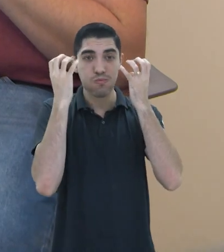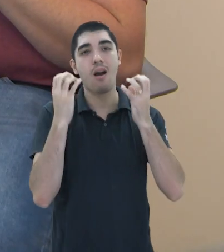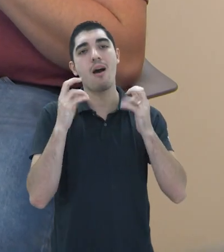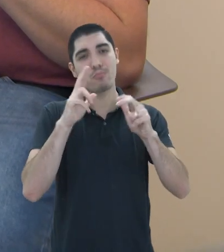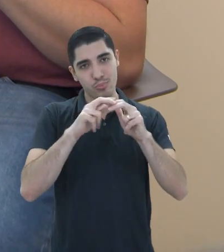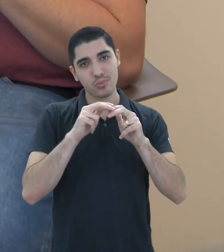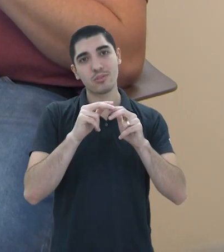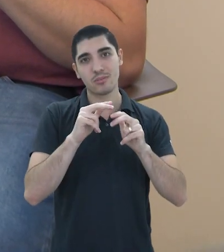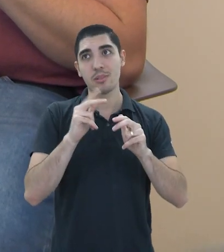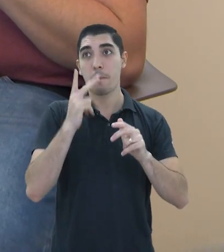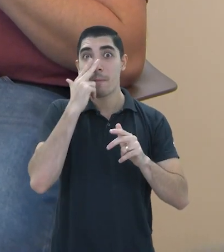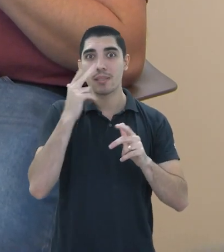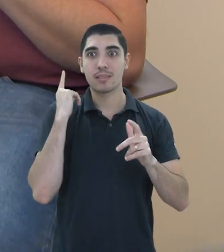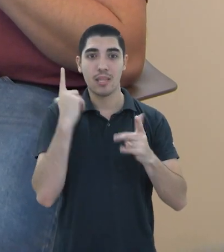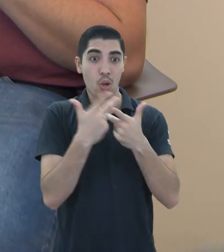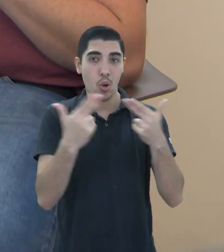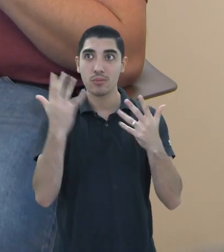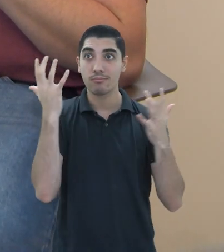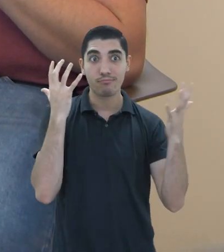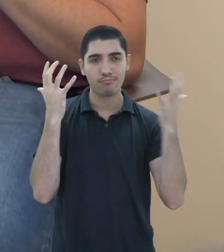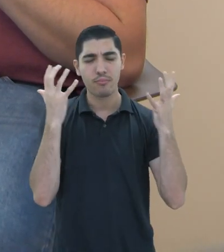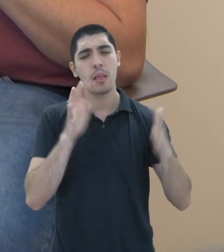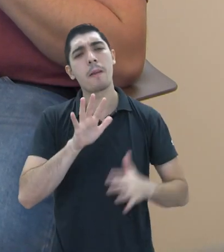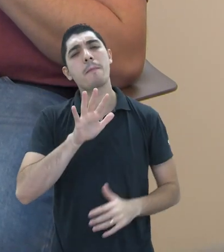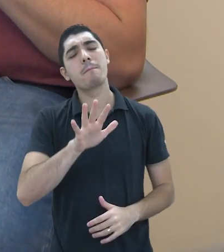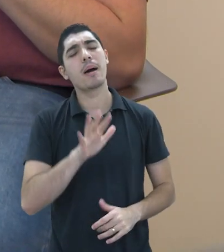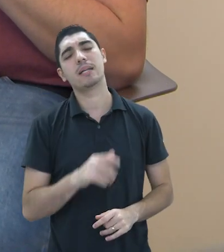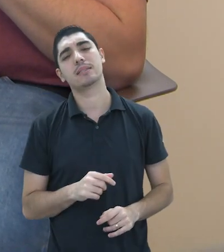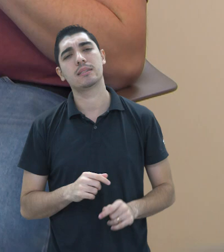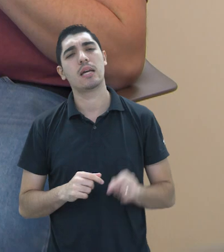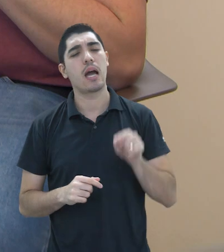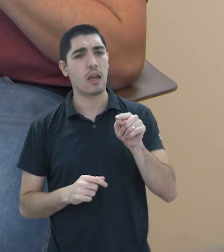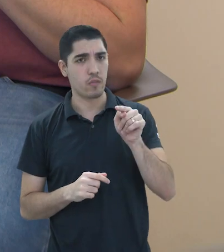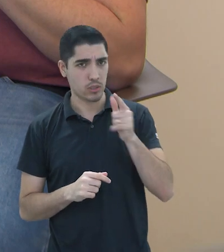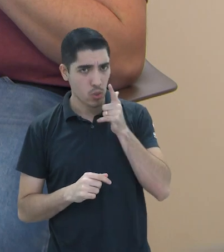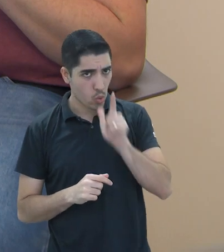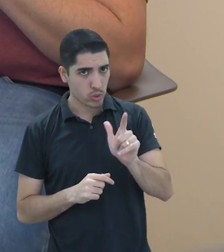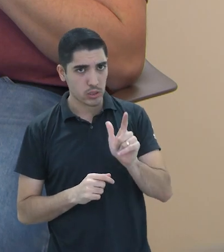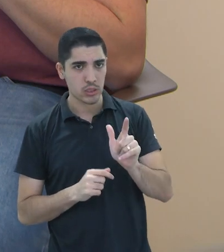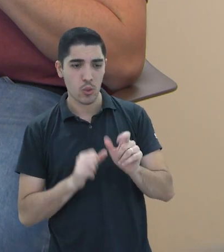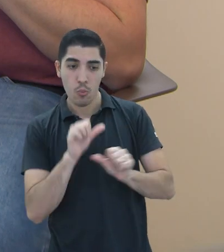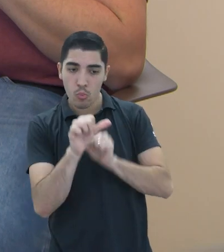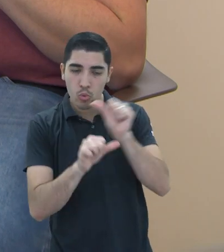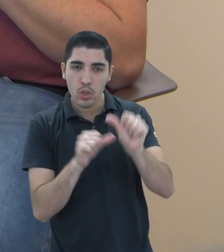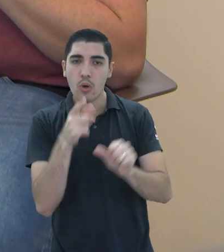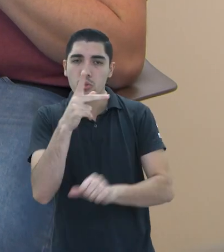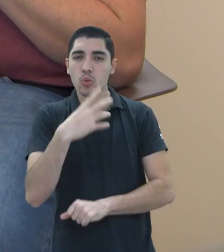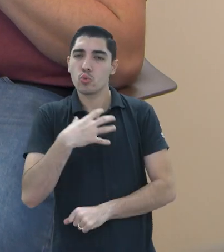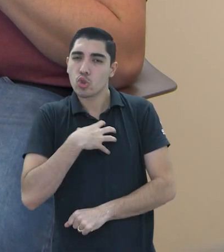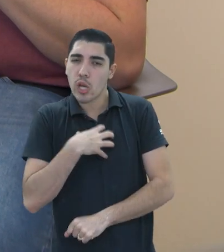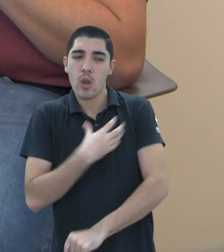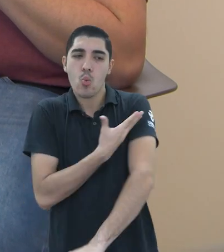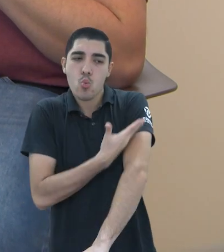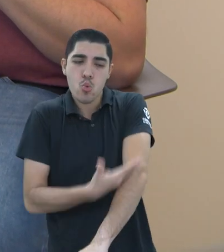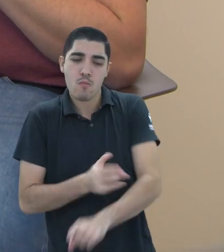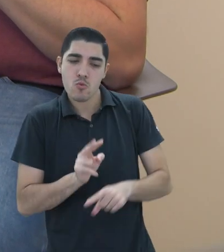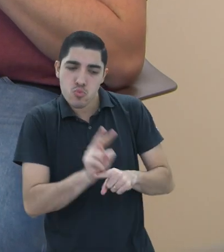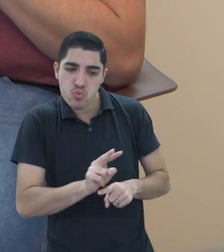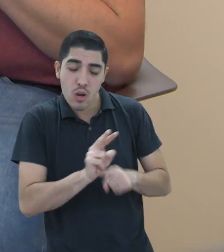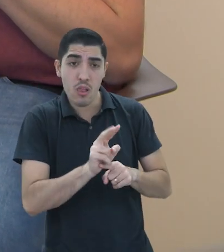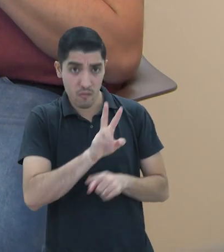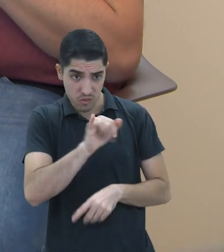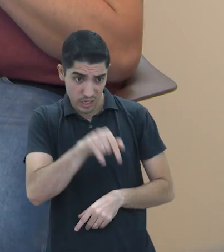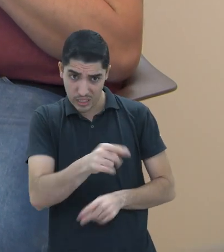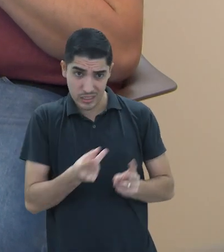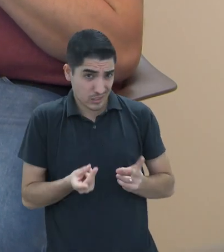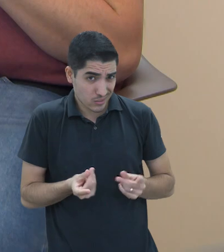de fato, né? Sim, com certeza. Mas aí você conseguiu mudar a tua rotina de cuidados com os olhinhos dela? É uma coisa que vai ser para sempre ou é uma